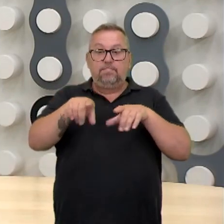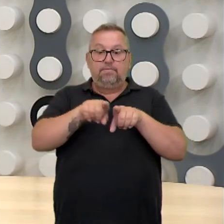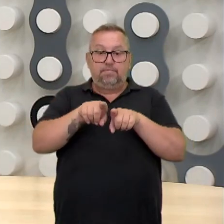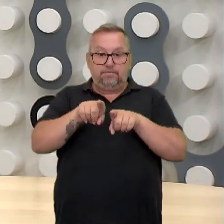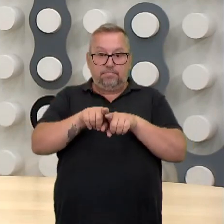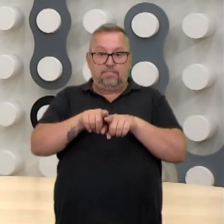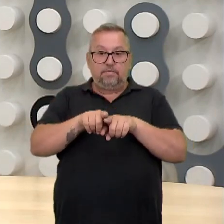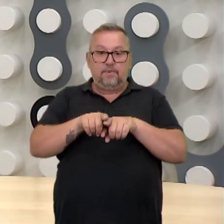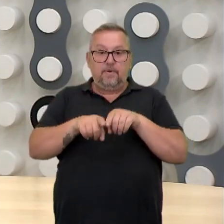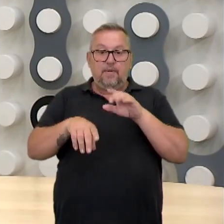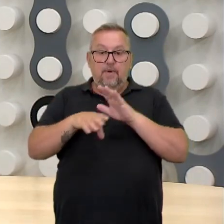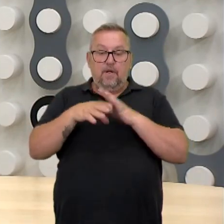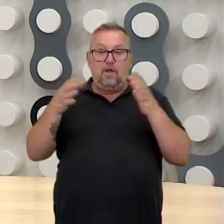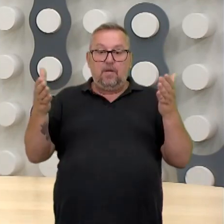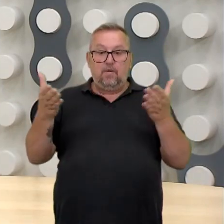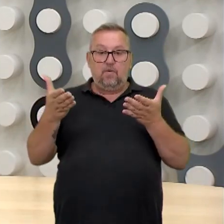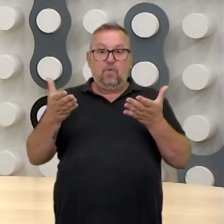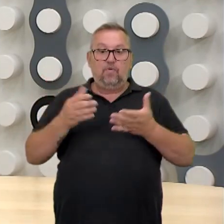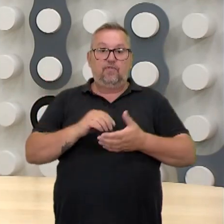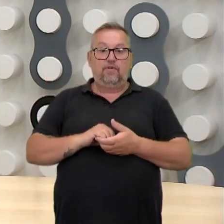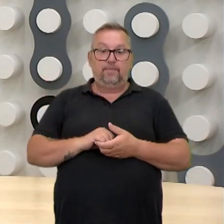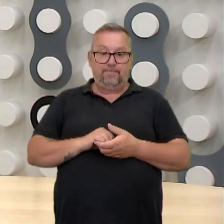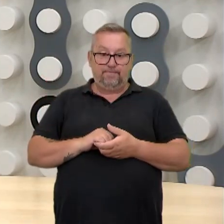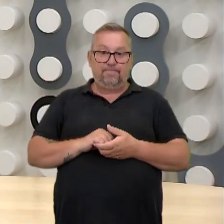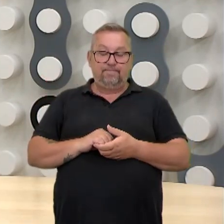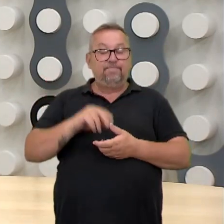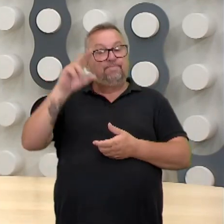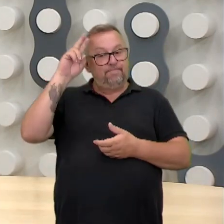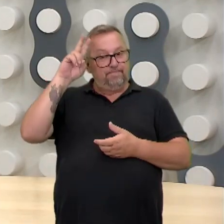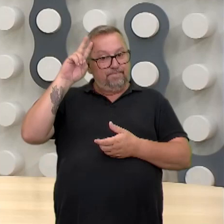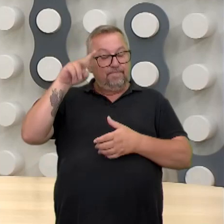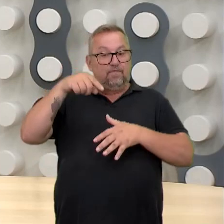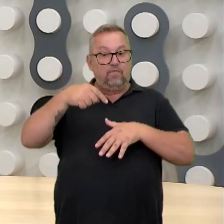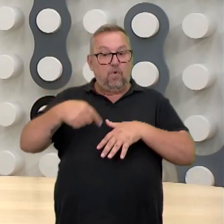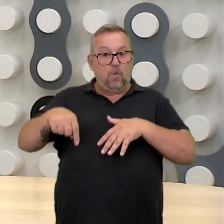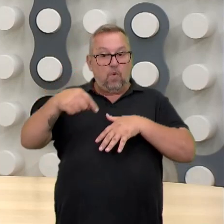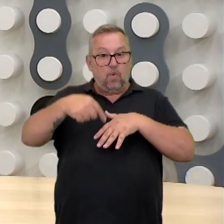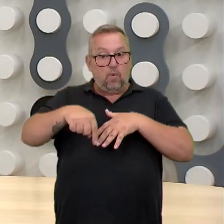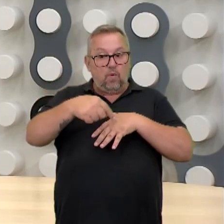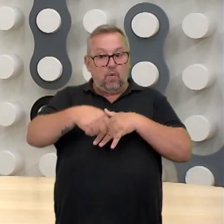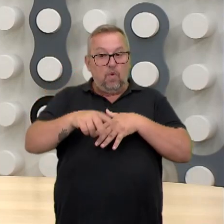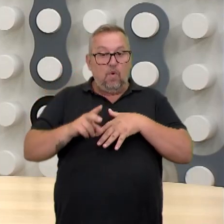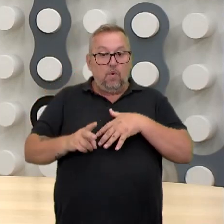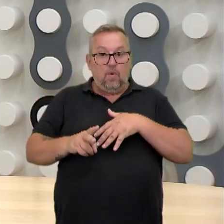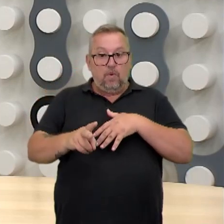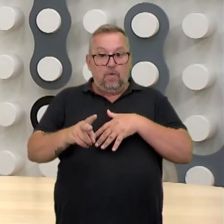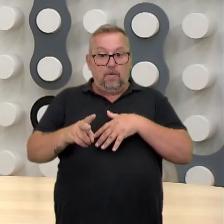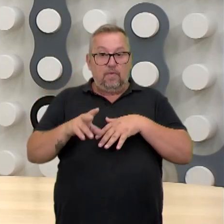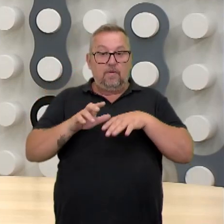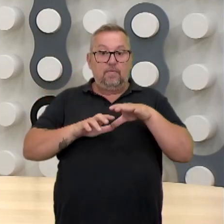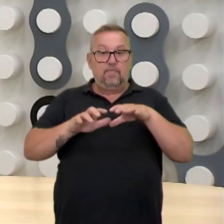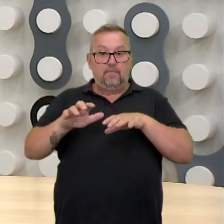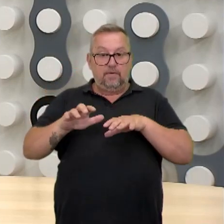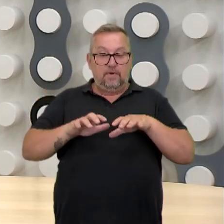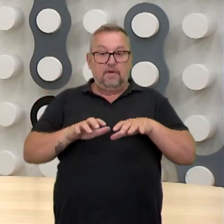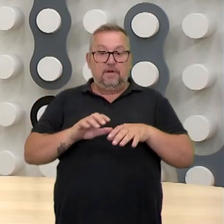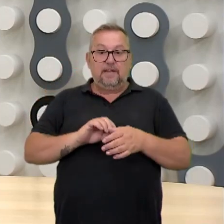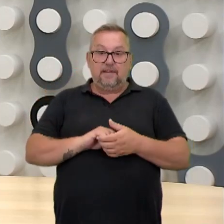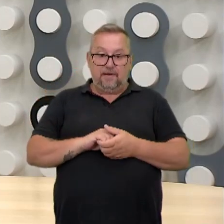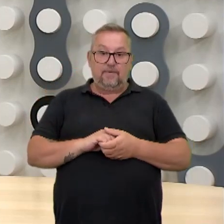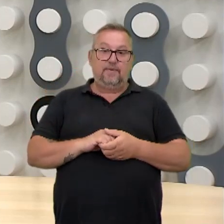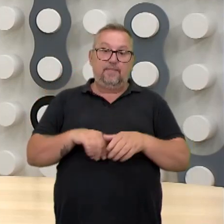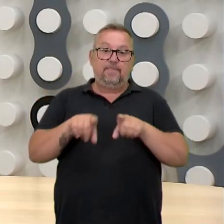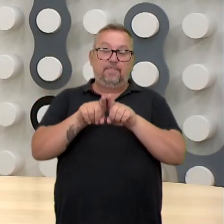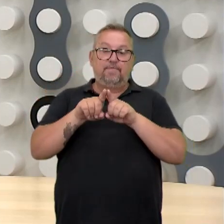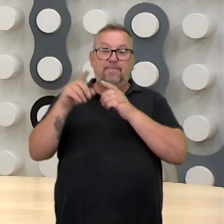aí até chegar do jeito que estão os continentes hoje, e lembrando que os continentes ainda continuam se movimentando, tá certo? E